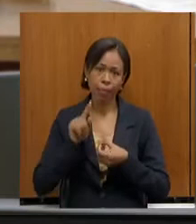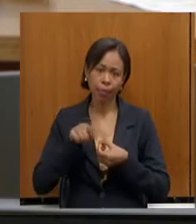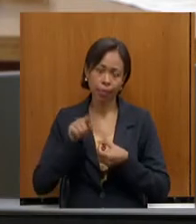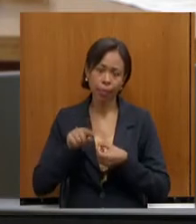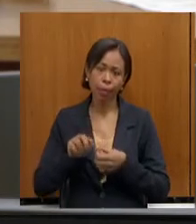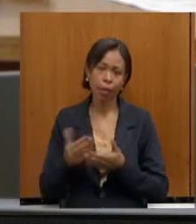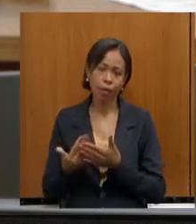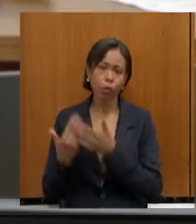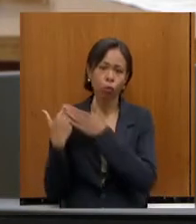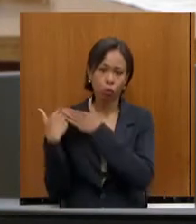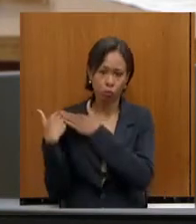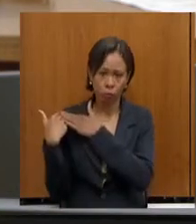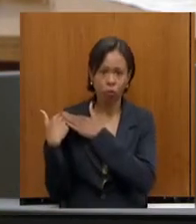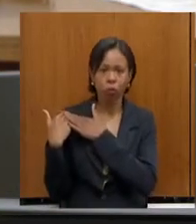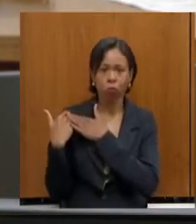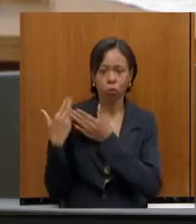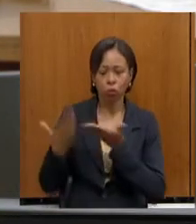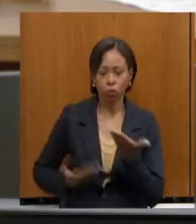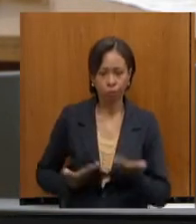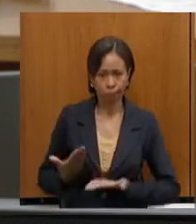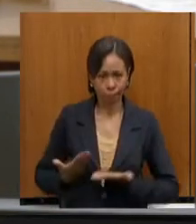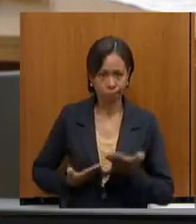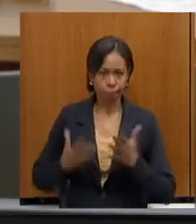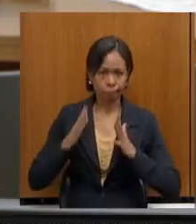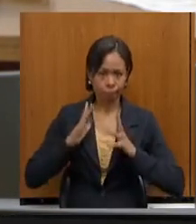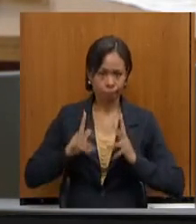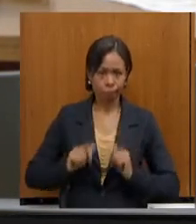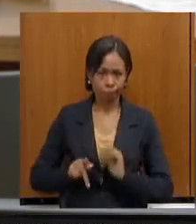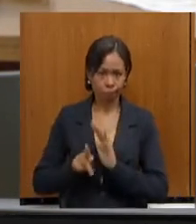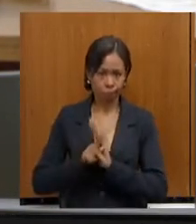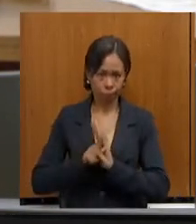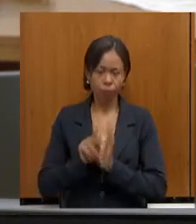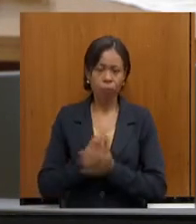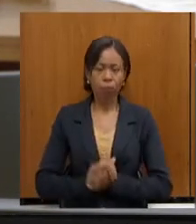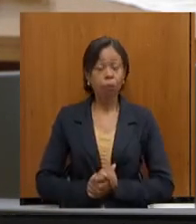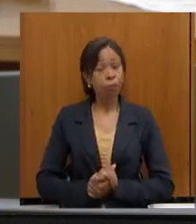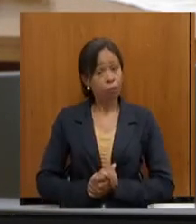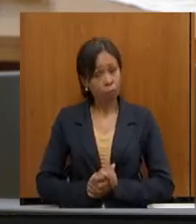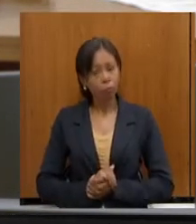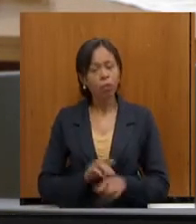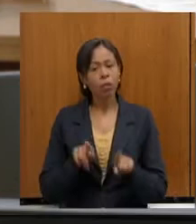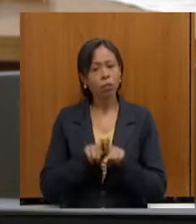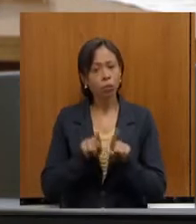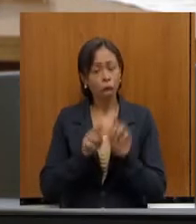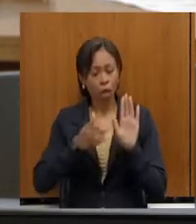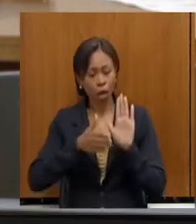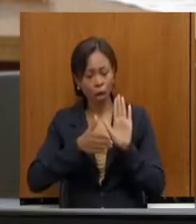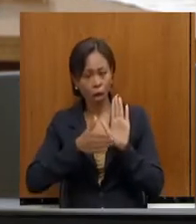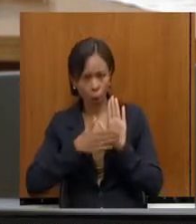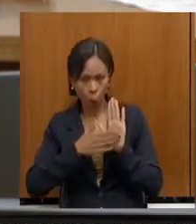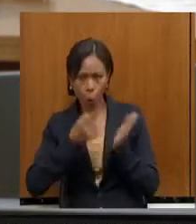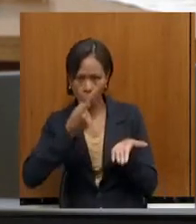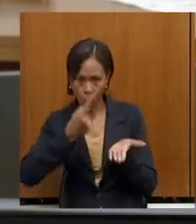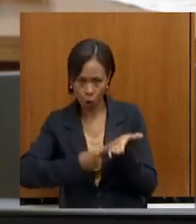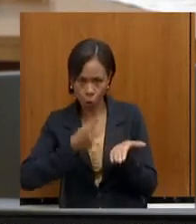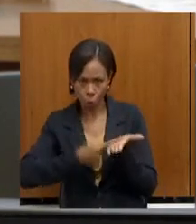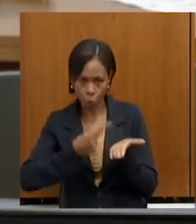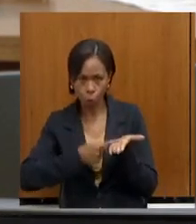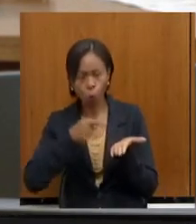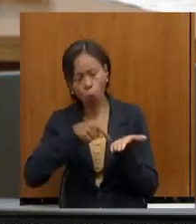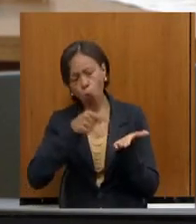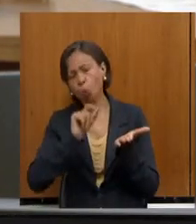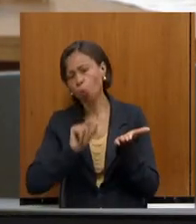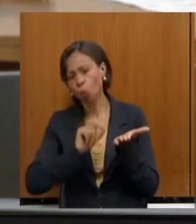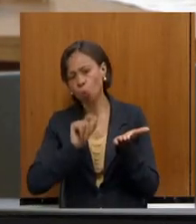de serviço de saneamento Bem Além disso está também previsto no acordo a elaboração de um plano de